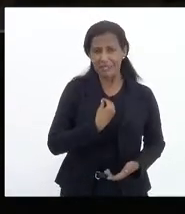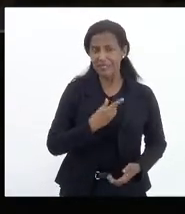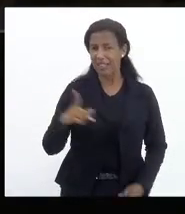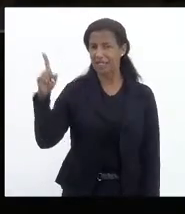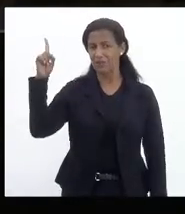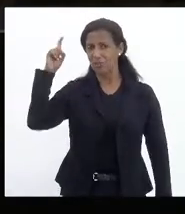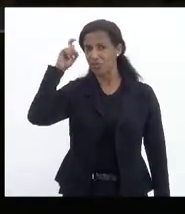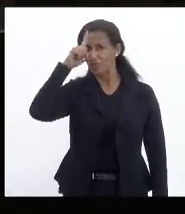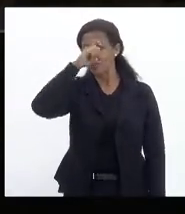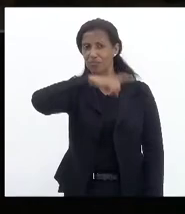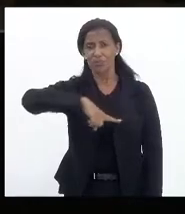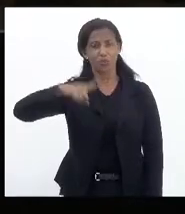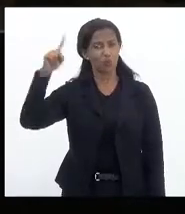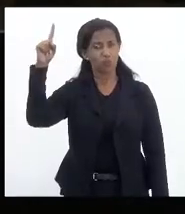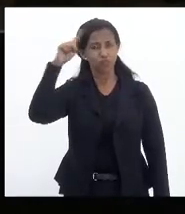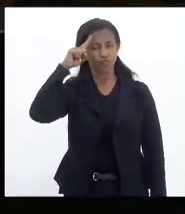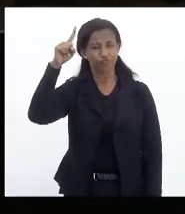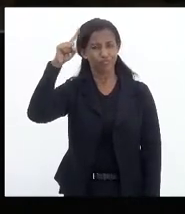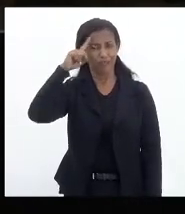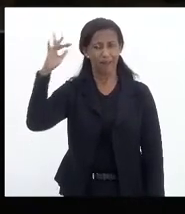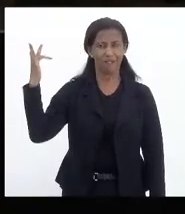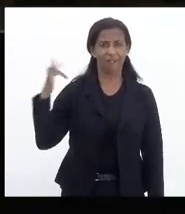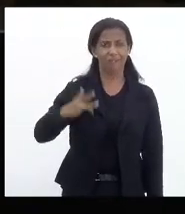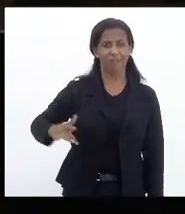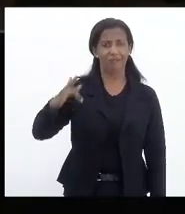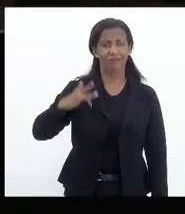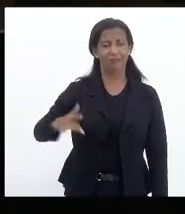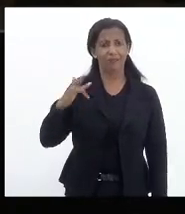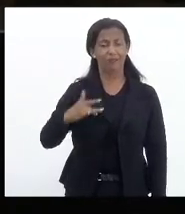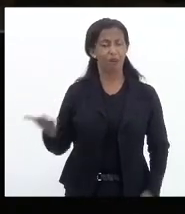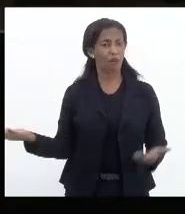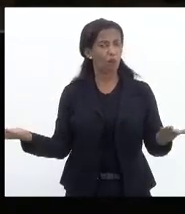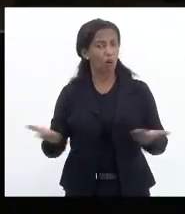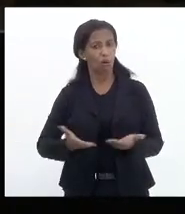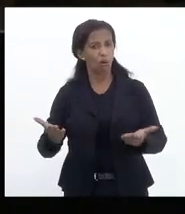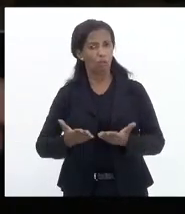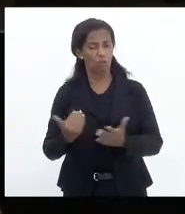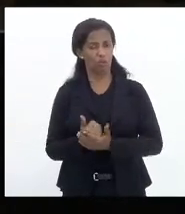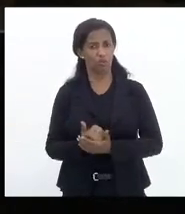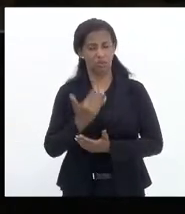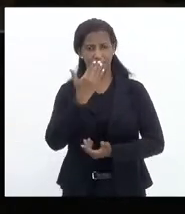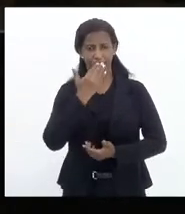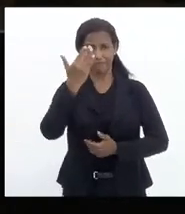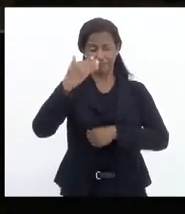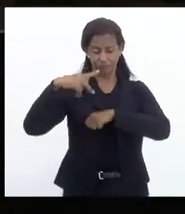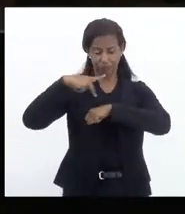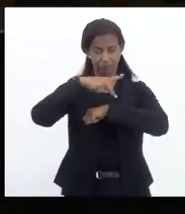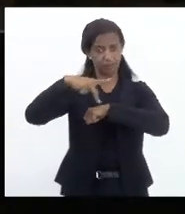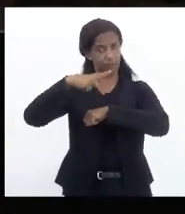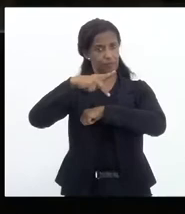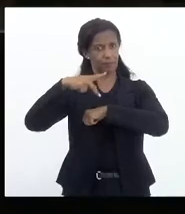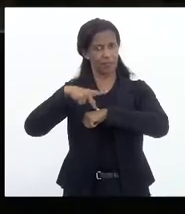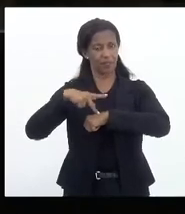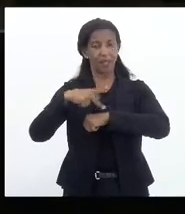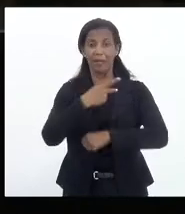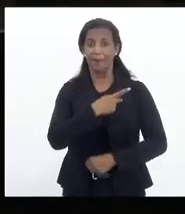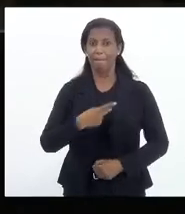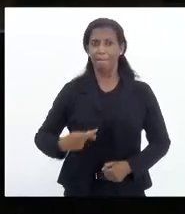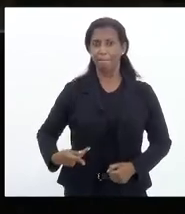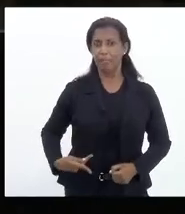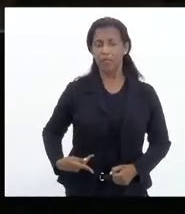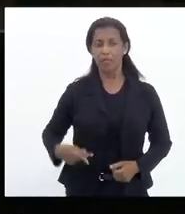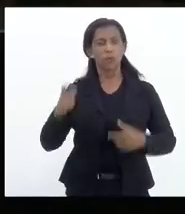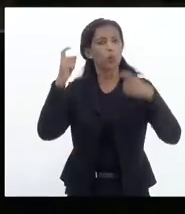todos os dias então é lamentável que nós temos hoje à frente do nosso país Um Presidente da